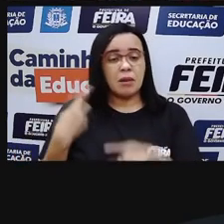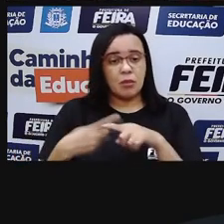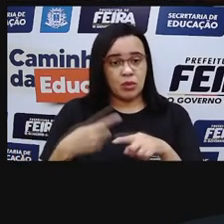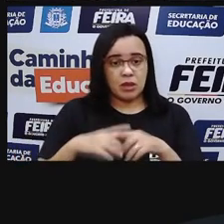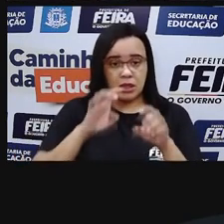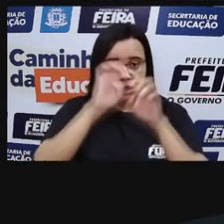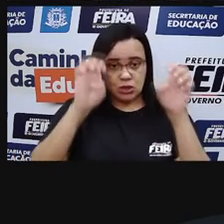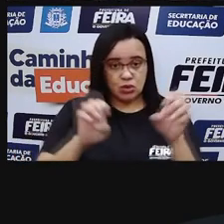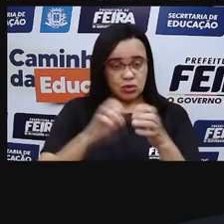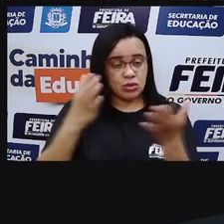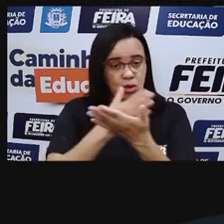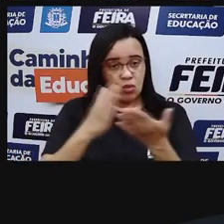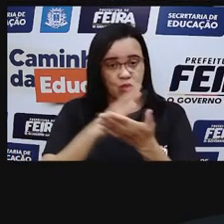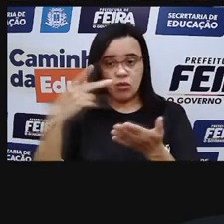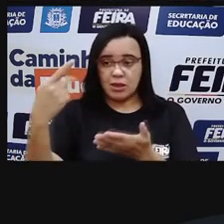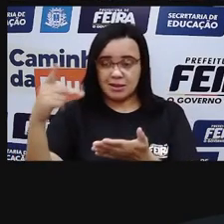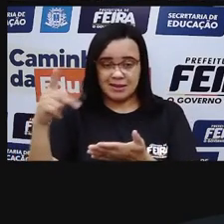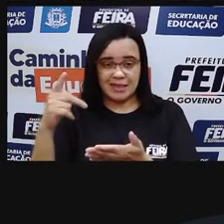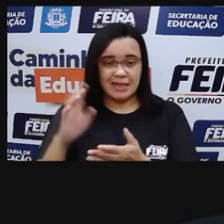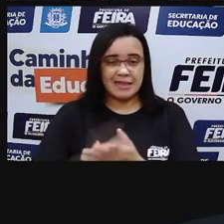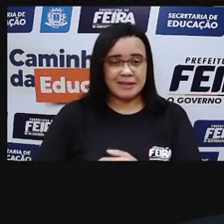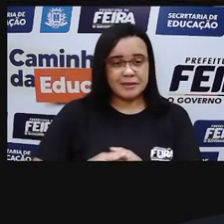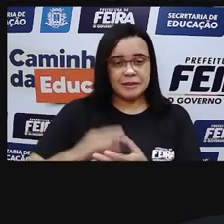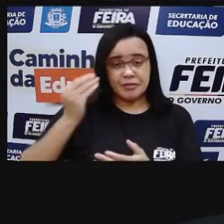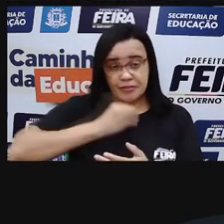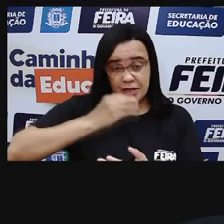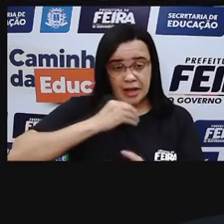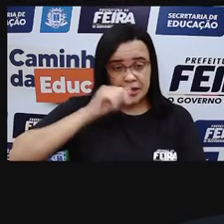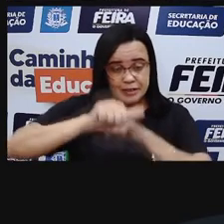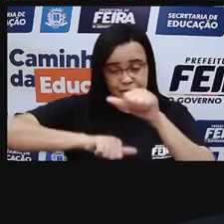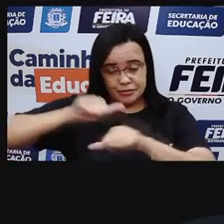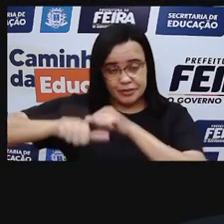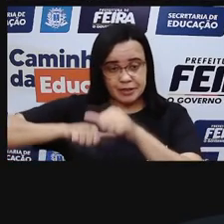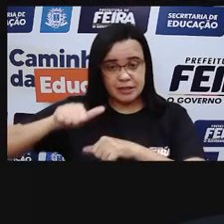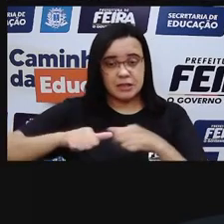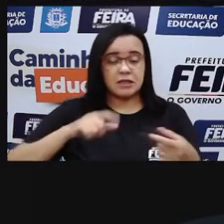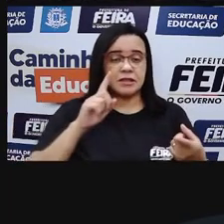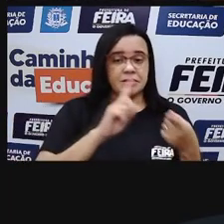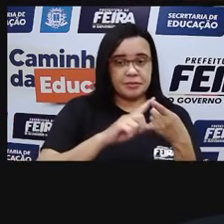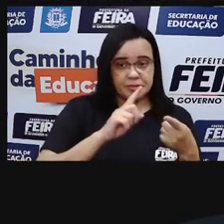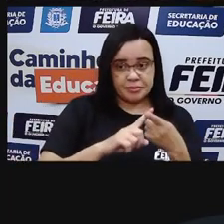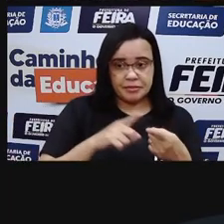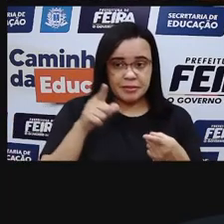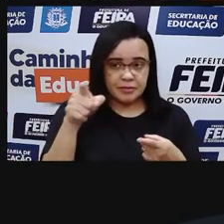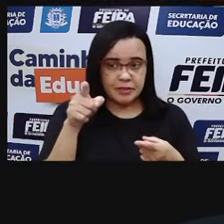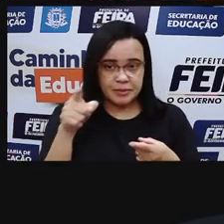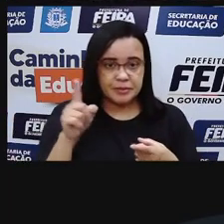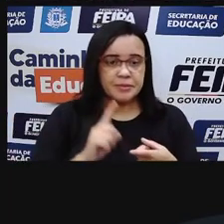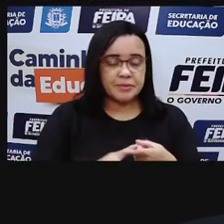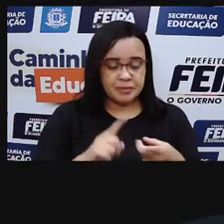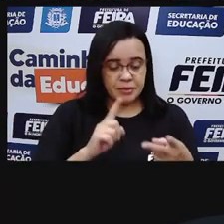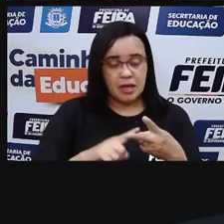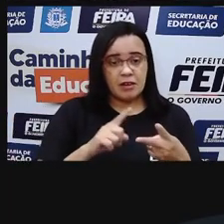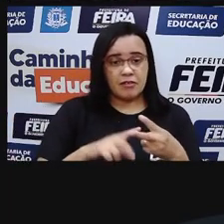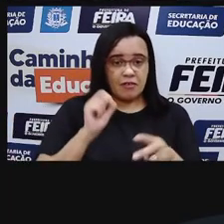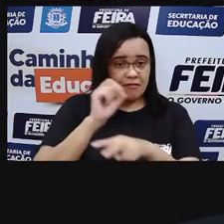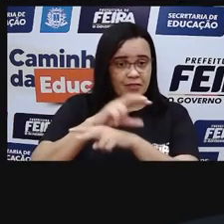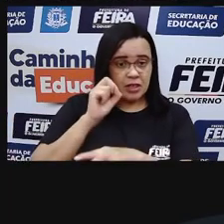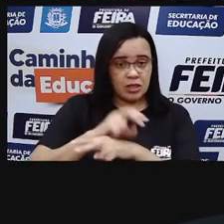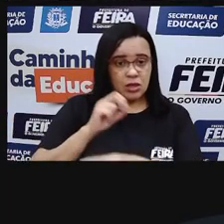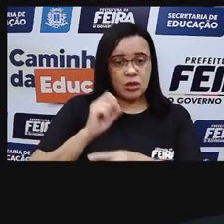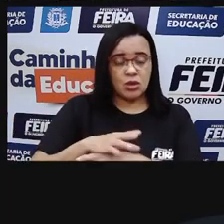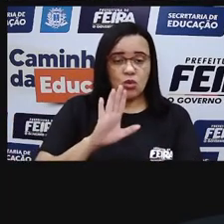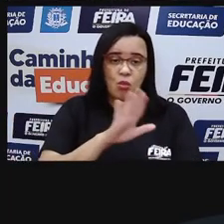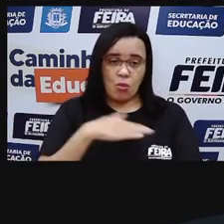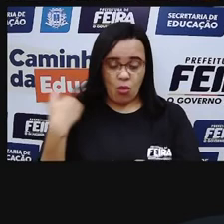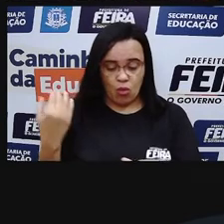por exemplo. A gente vai ter vacinas com o vírus morto, então só fragmentos, às vezes, dele. A gente vai ter